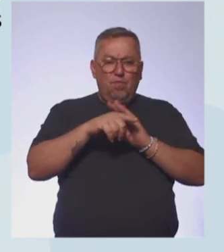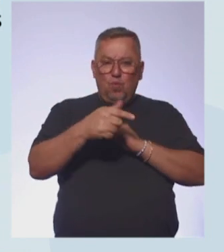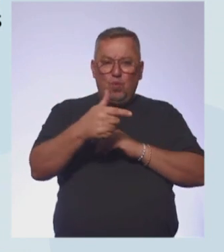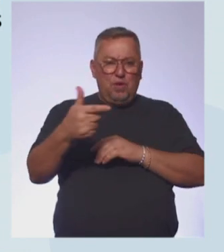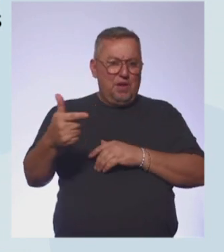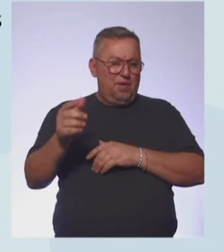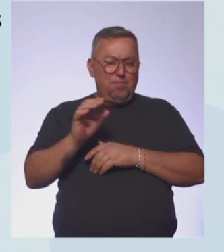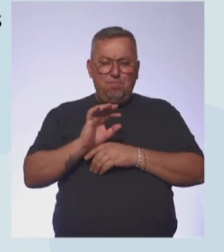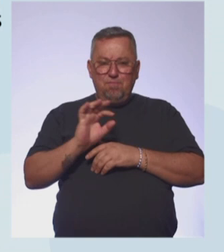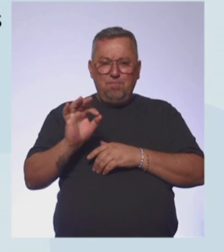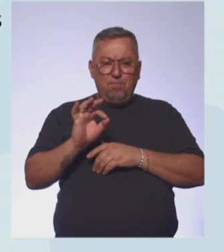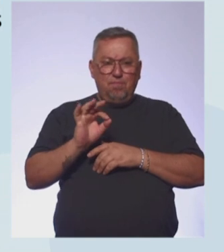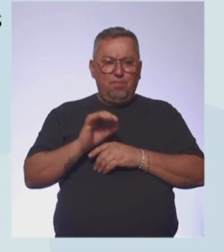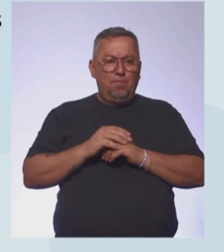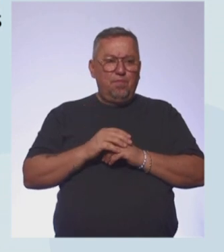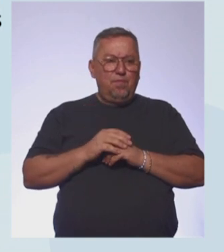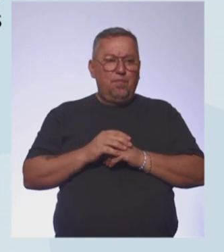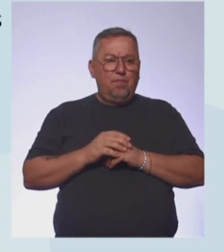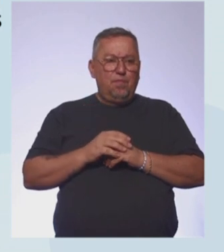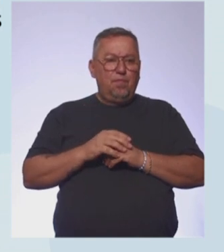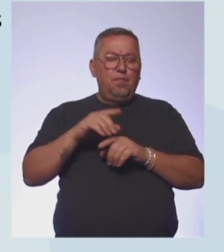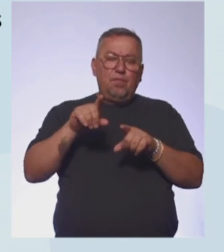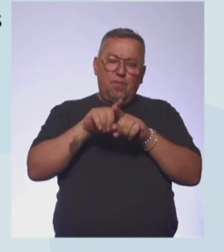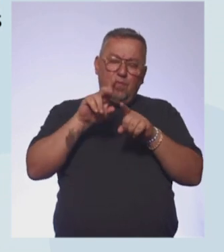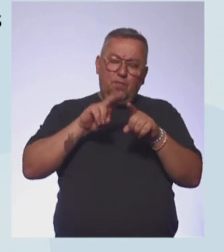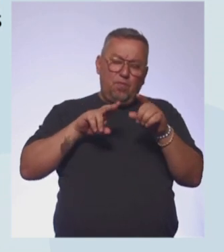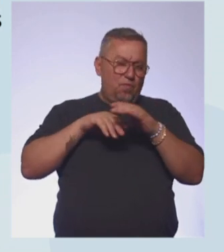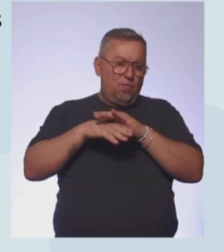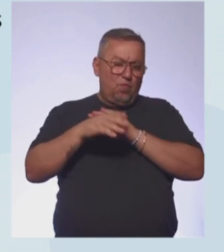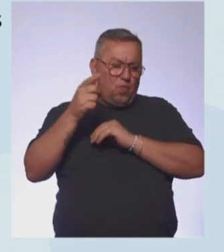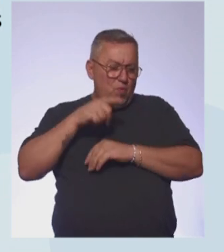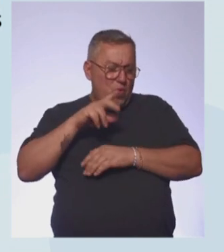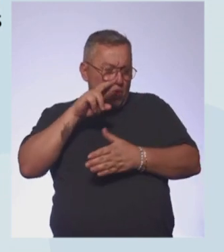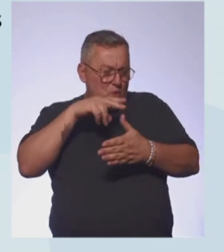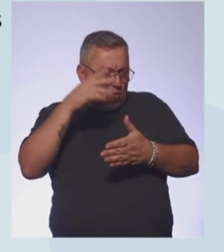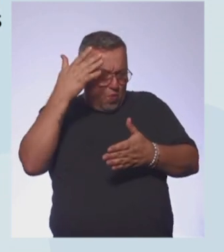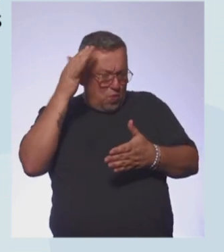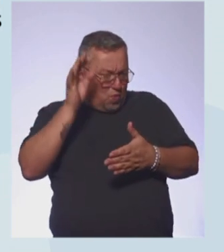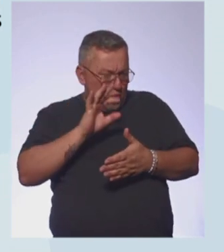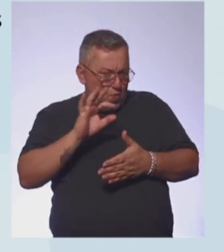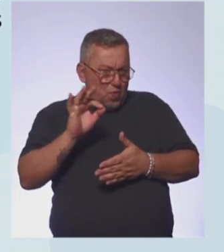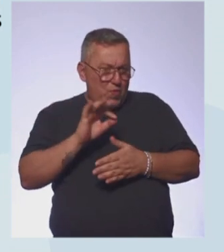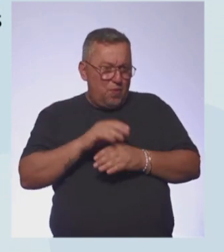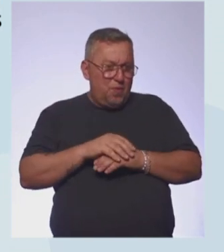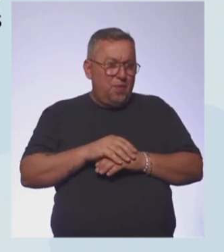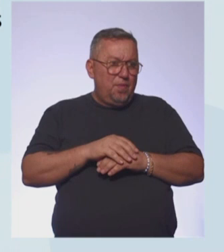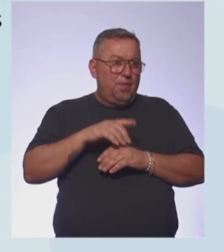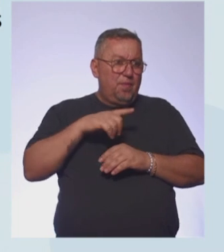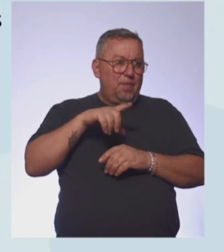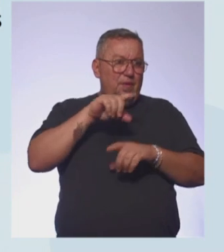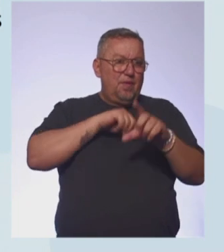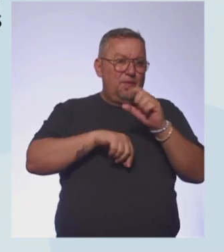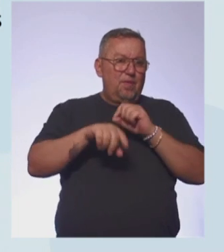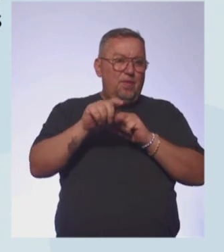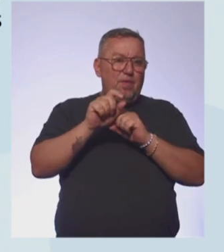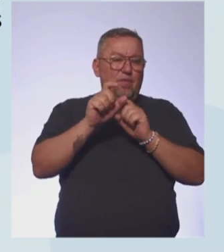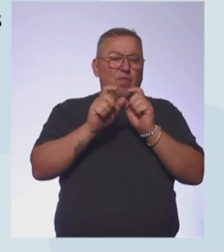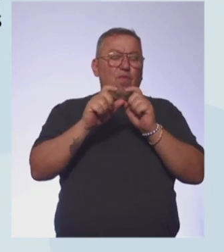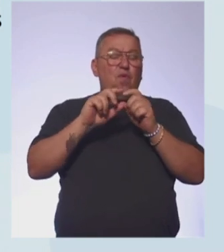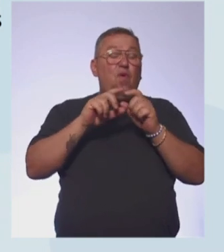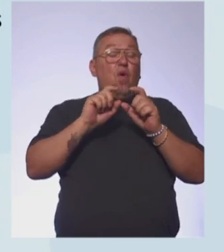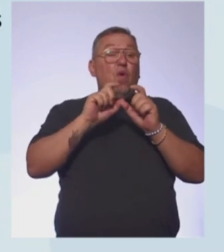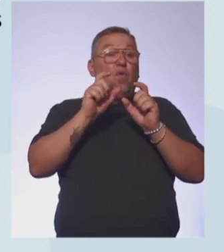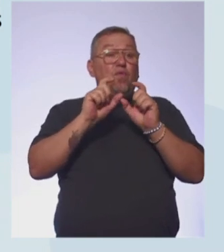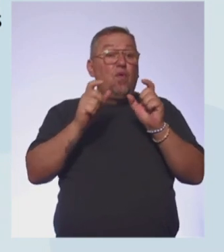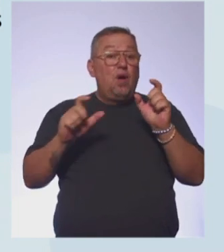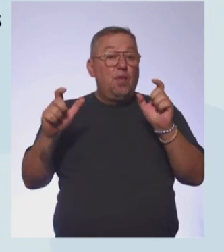um vocabulário científico específico, daqueles que a gente não vai conseguir entender nada, né? Pelo contrário, ela escolheu um vocabulário, que foi